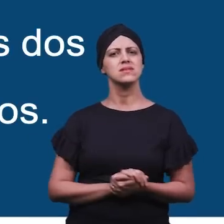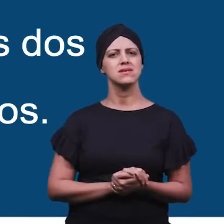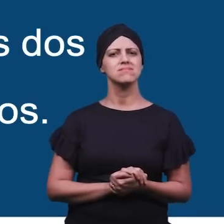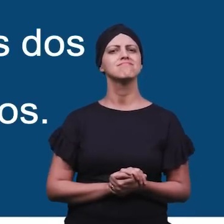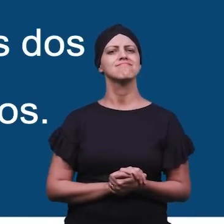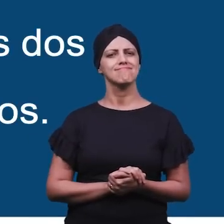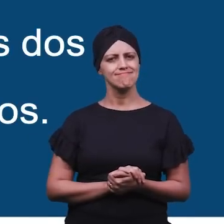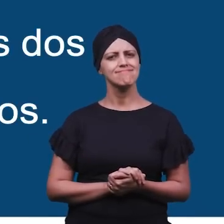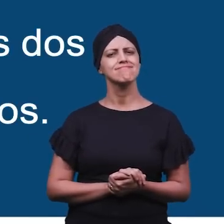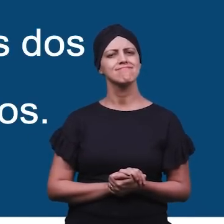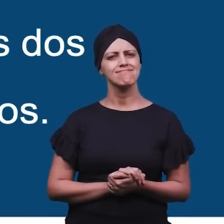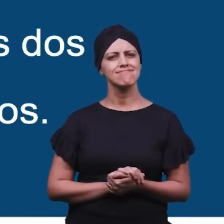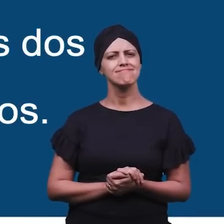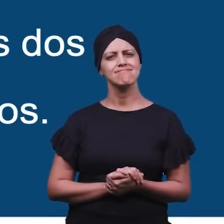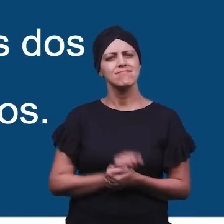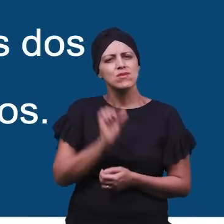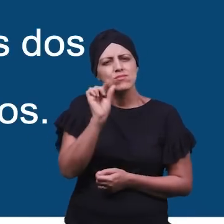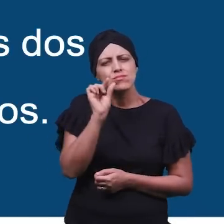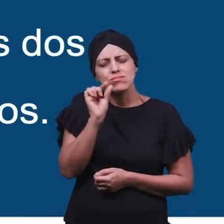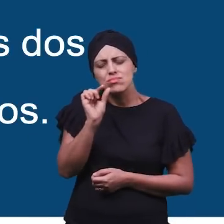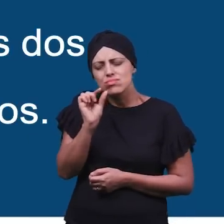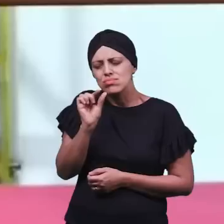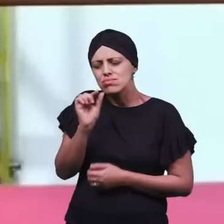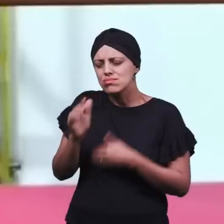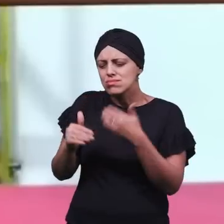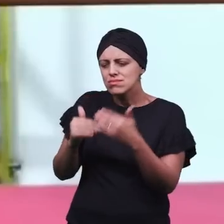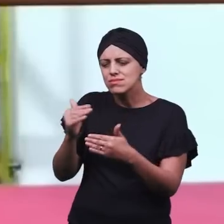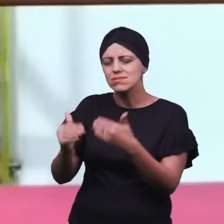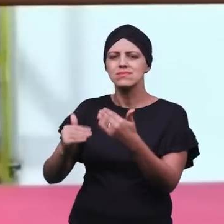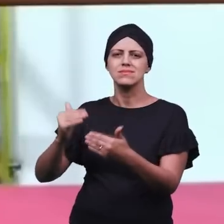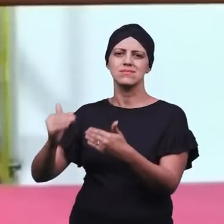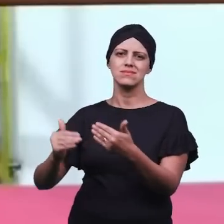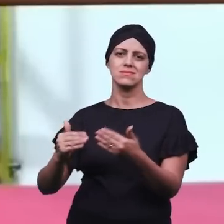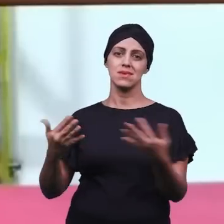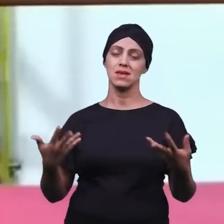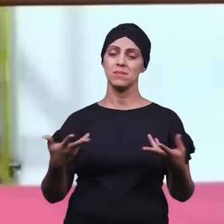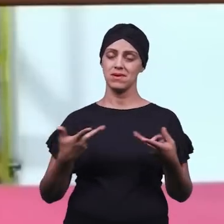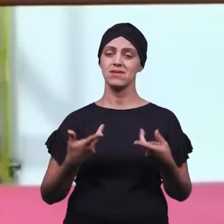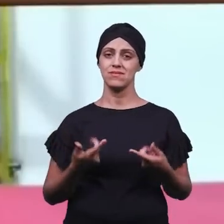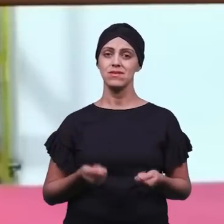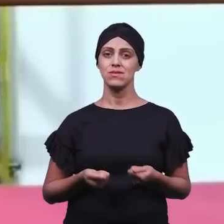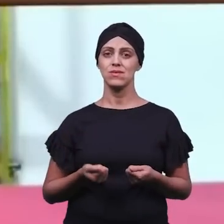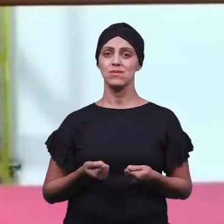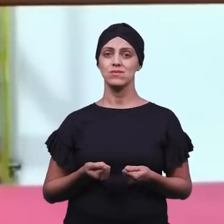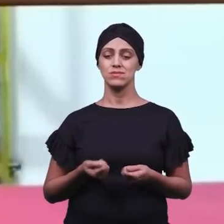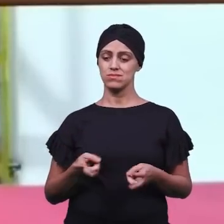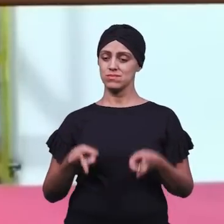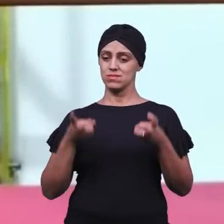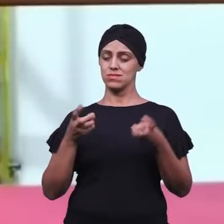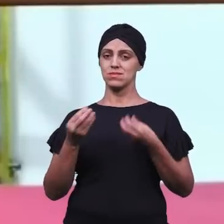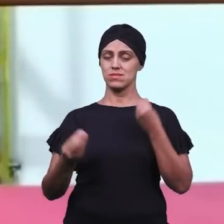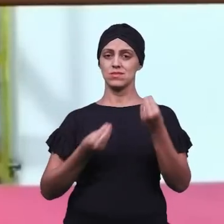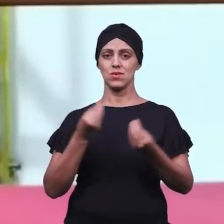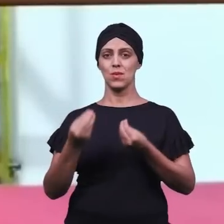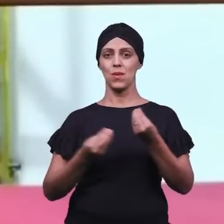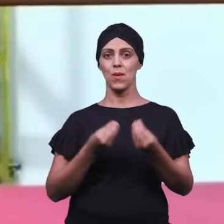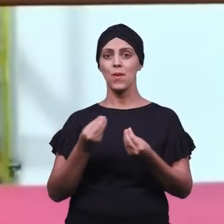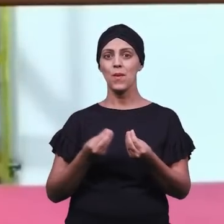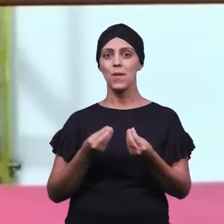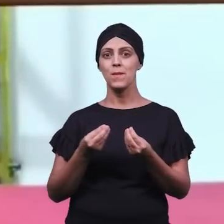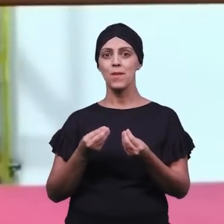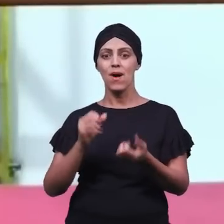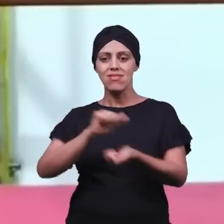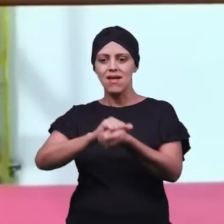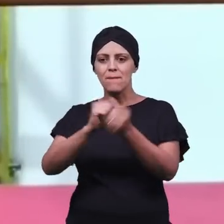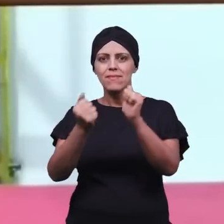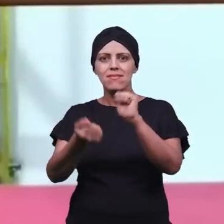seminários. Irmão, é um trabalho assim de formiguinha, vamos dizer assim. E é maravilhoso, irmão, nós vermos a preocupação de cada irmã